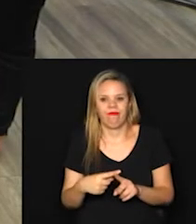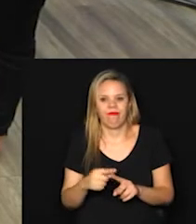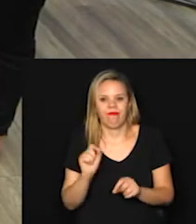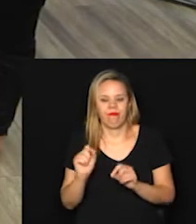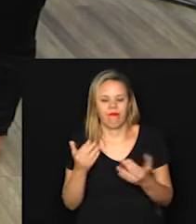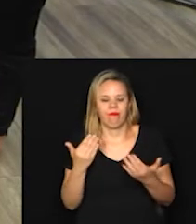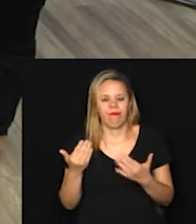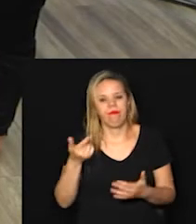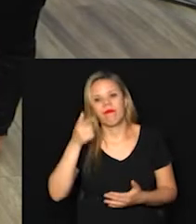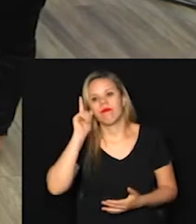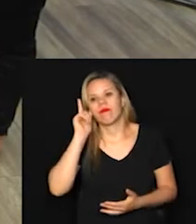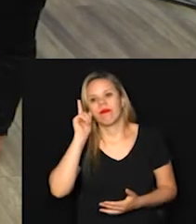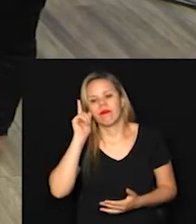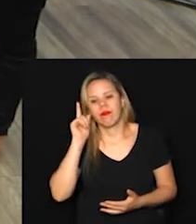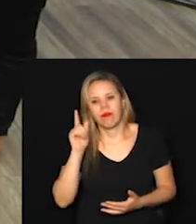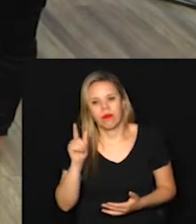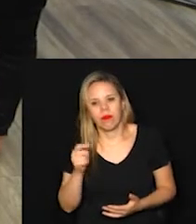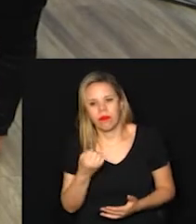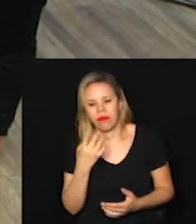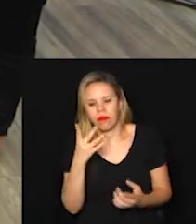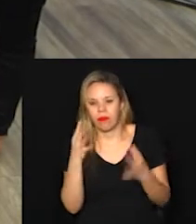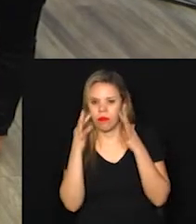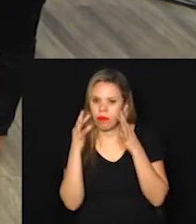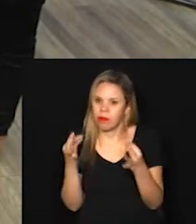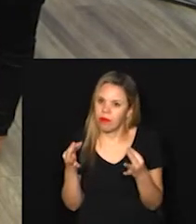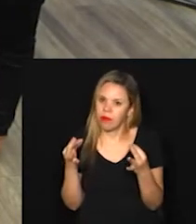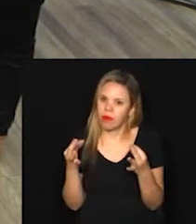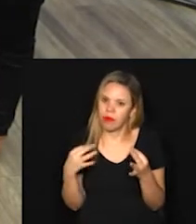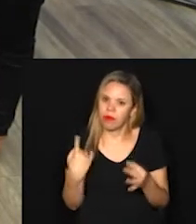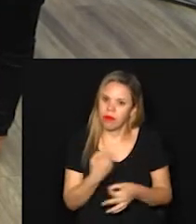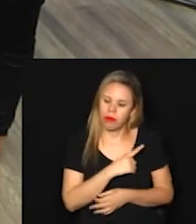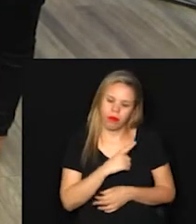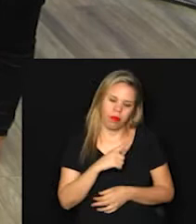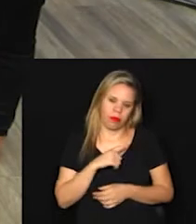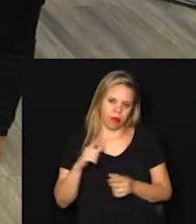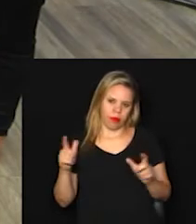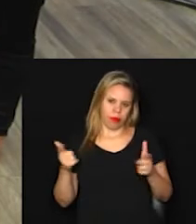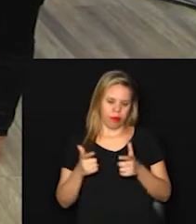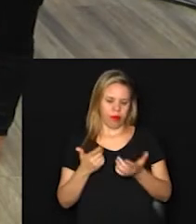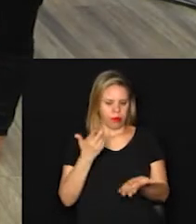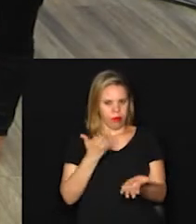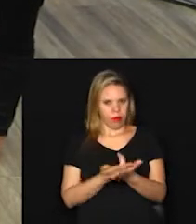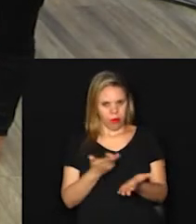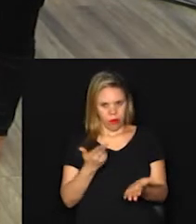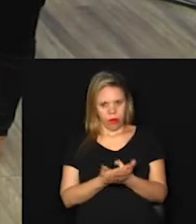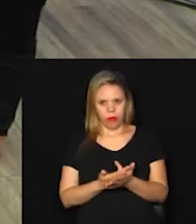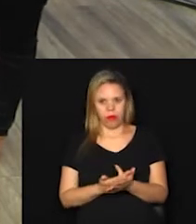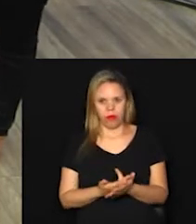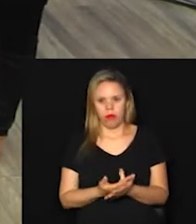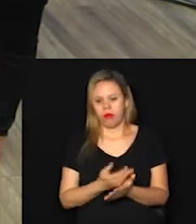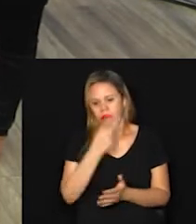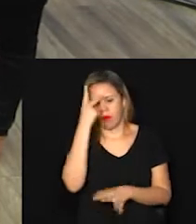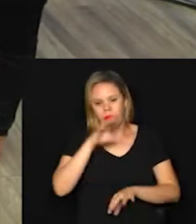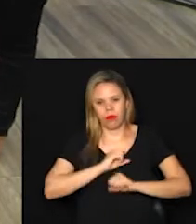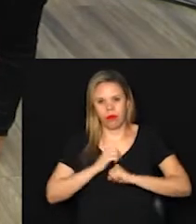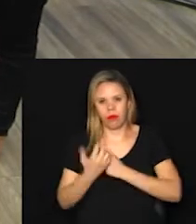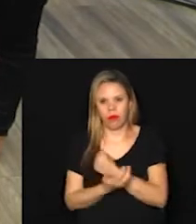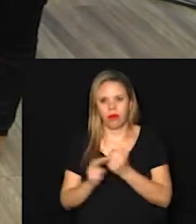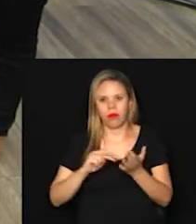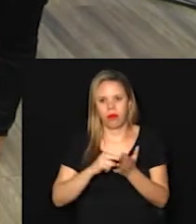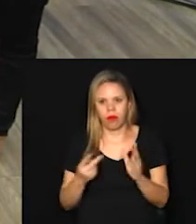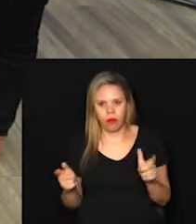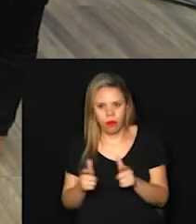ontem. Ou seja, caso de atenção, apesar de nós termos menos leitos, o que significa, pode ser até uma